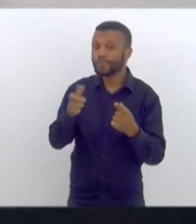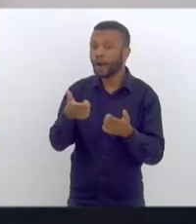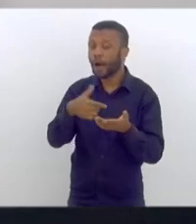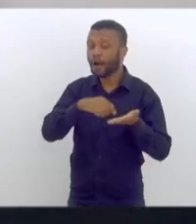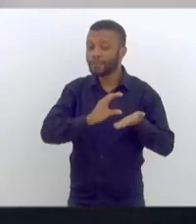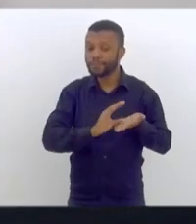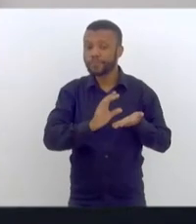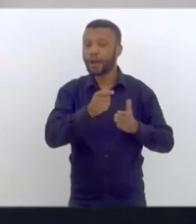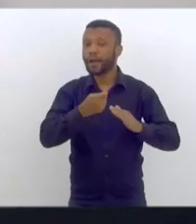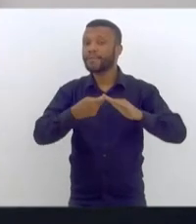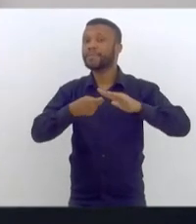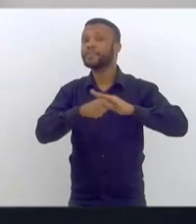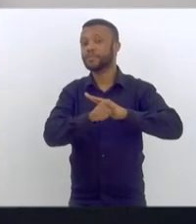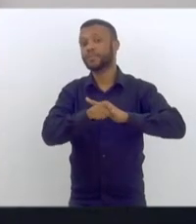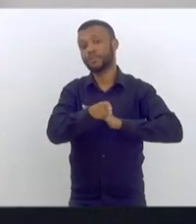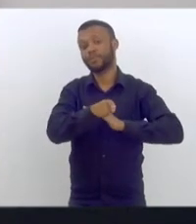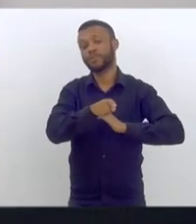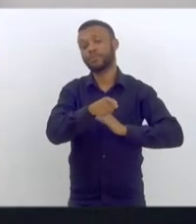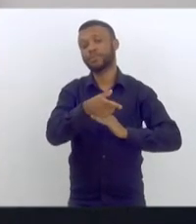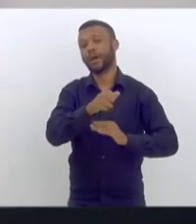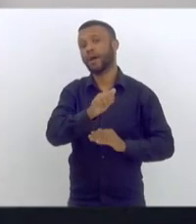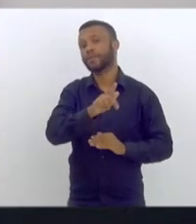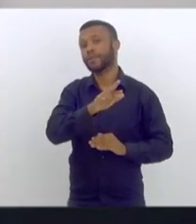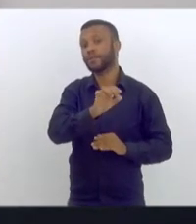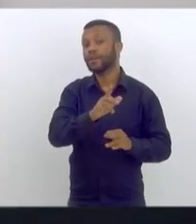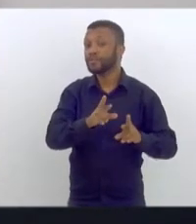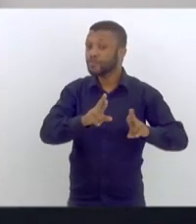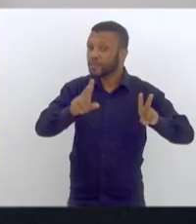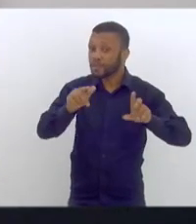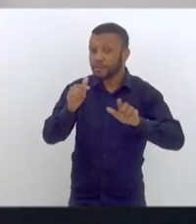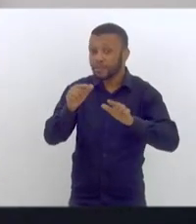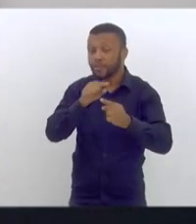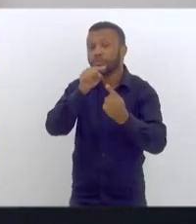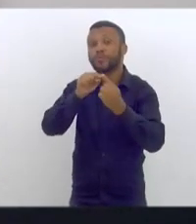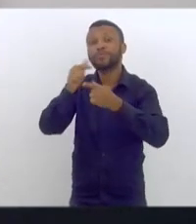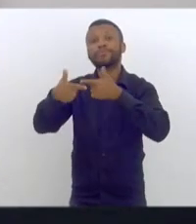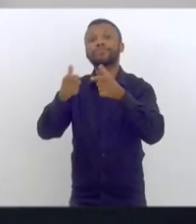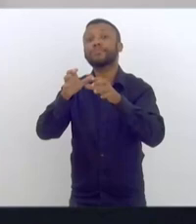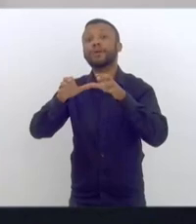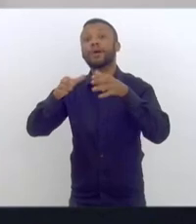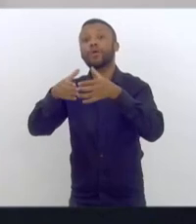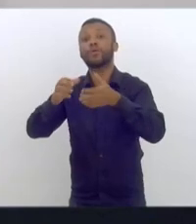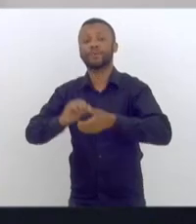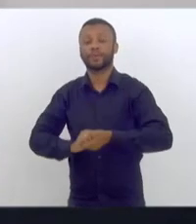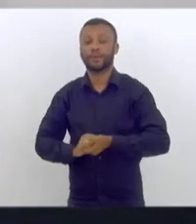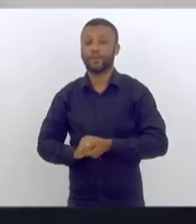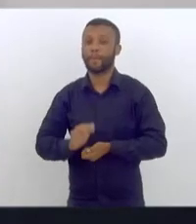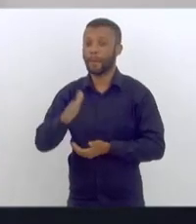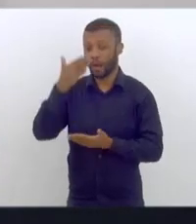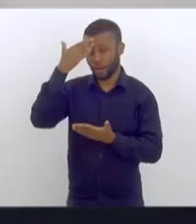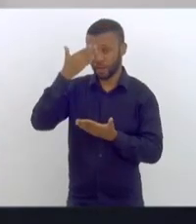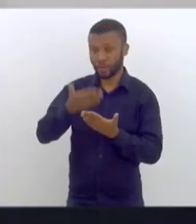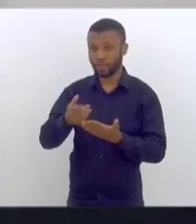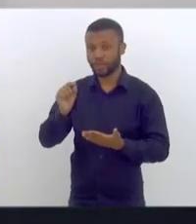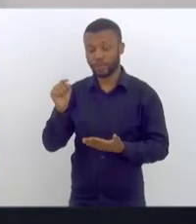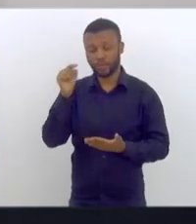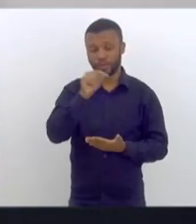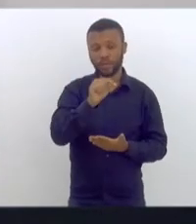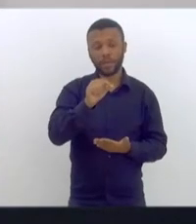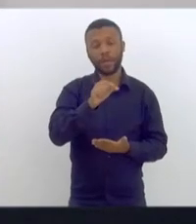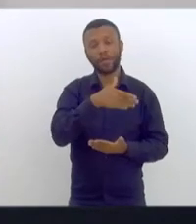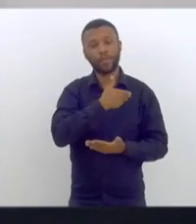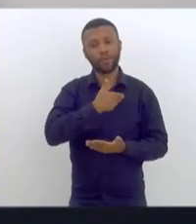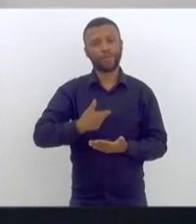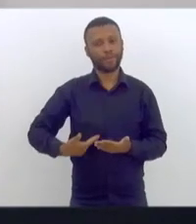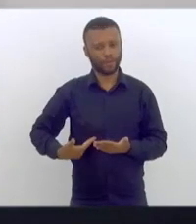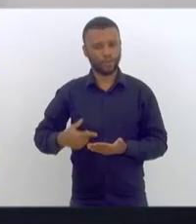diferente da tarefa da comissão Eu só acho que ato do governador isso